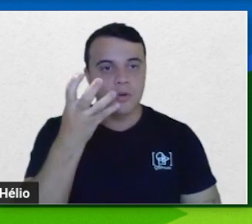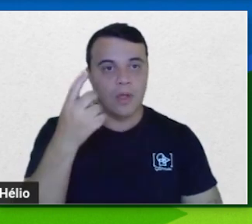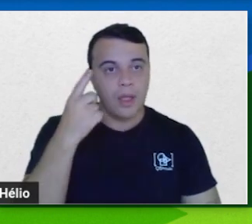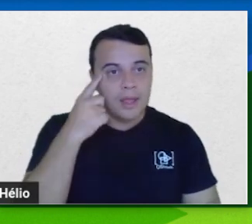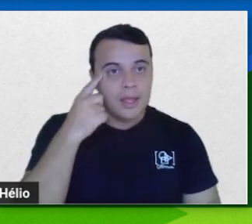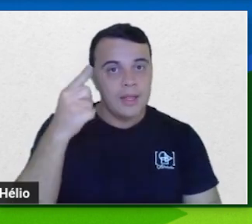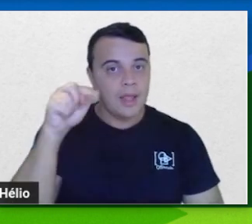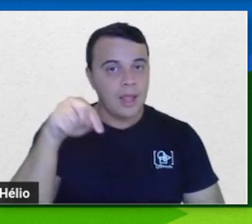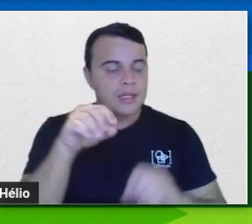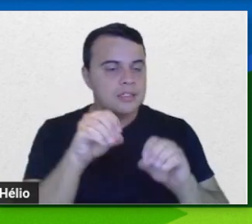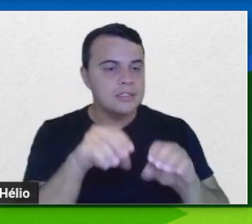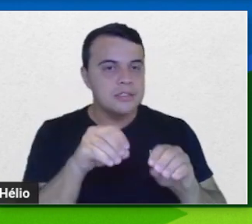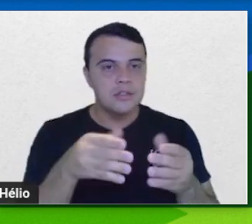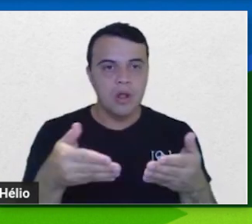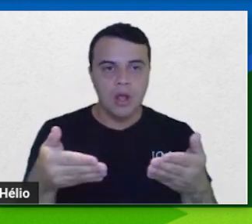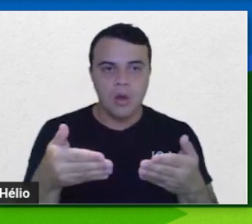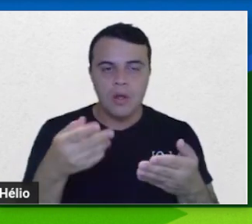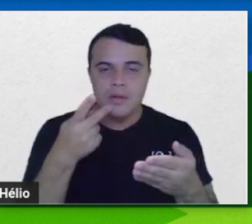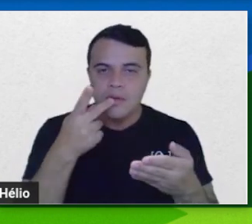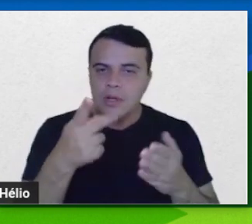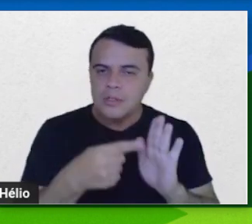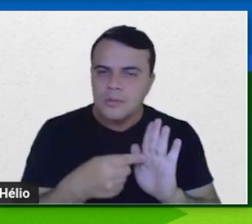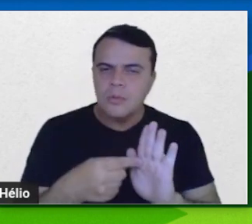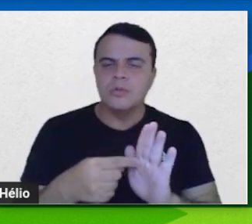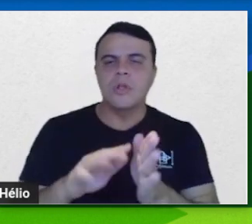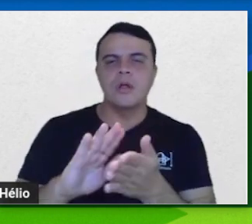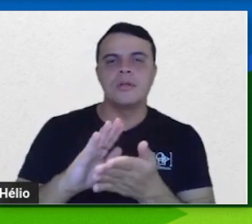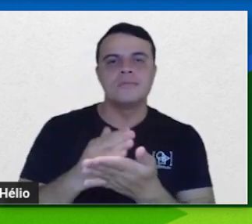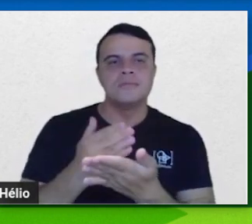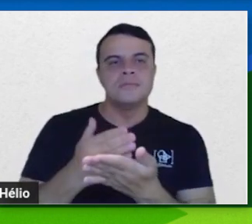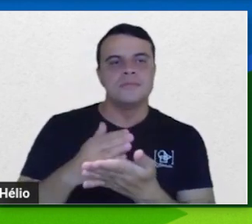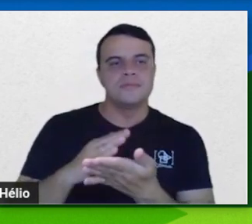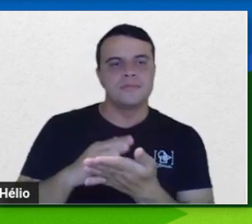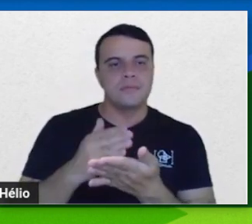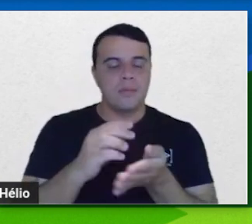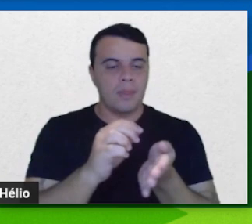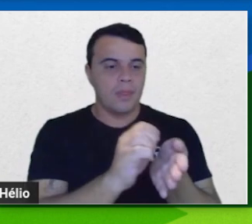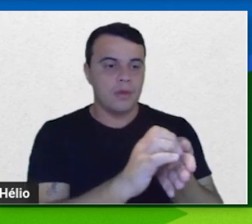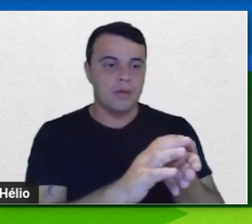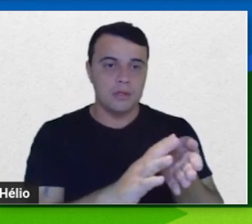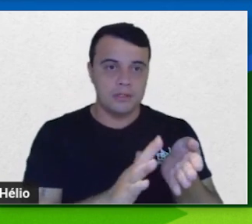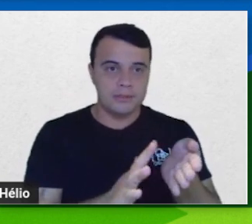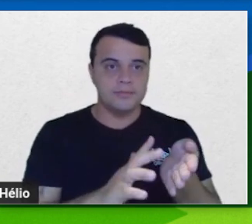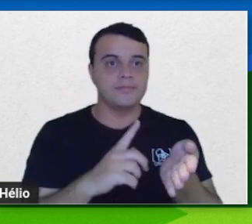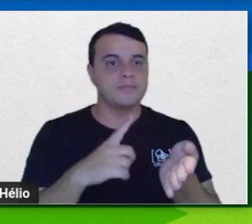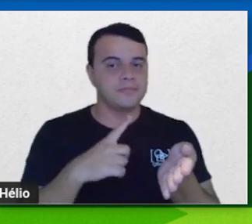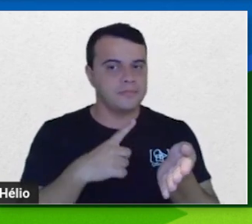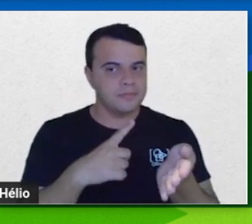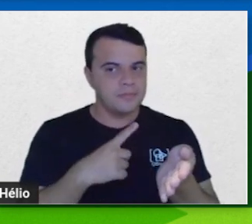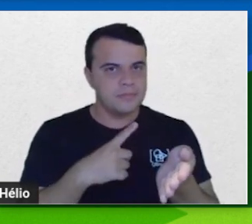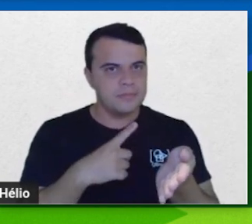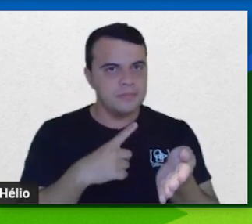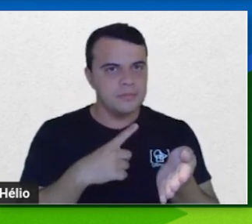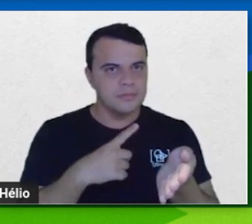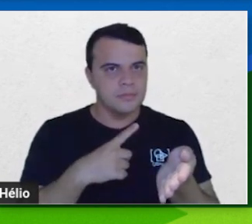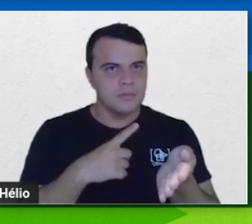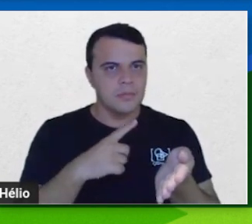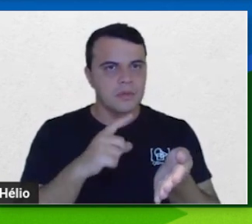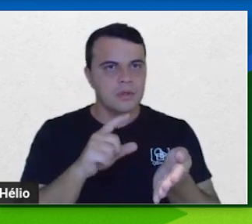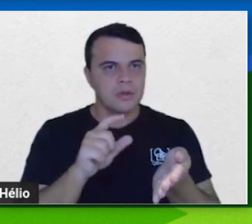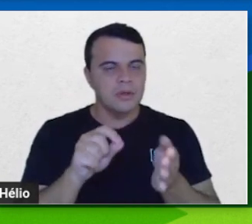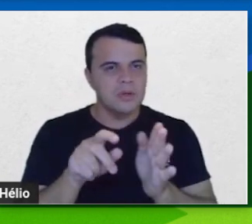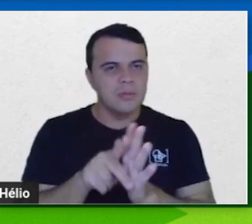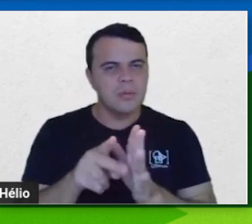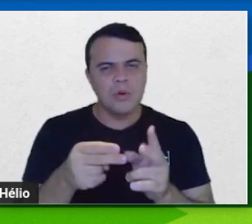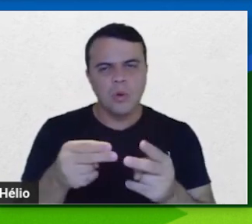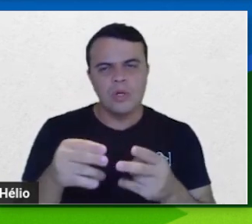dessa formação é mostrar algumas atividades com recursos muito